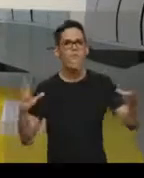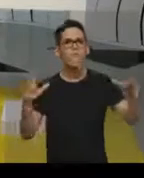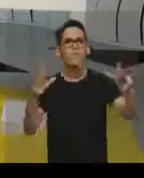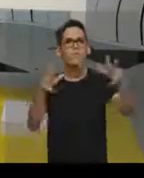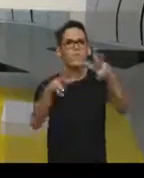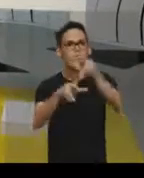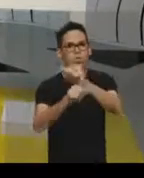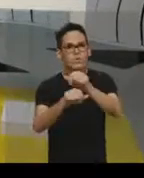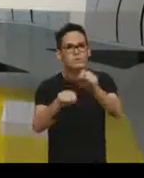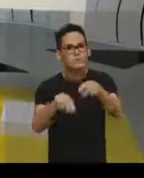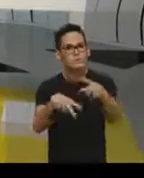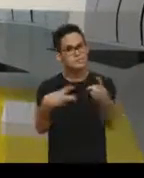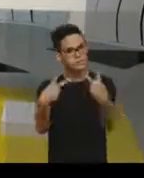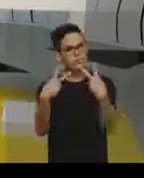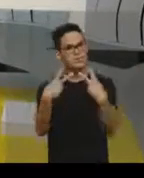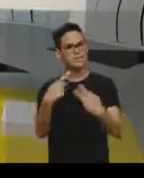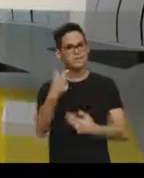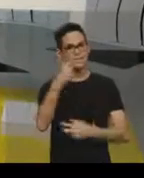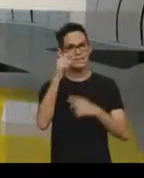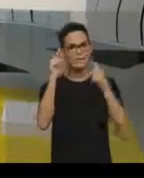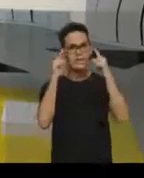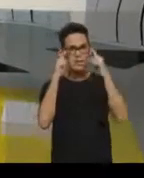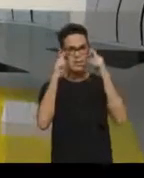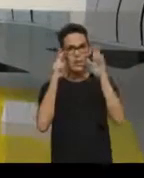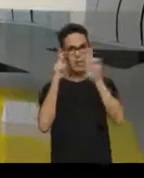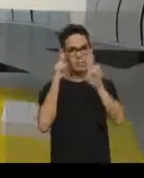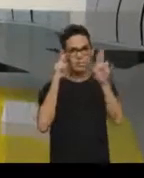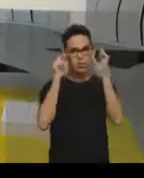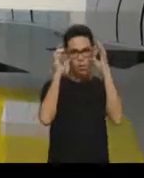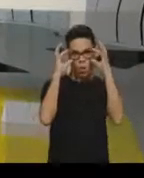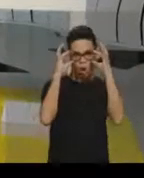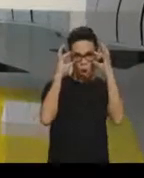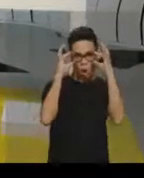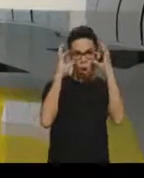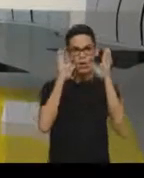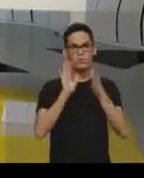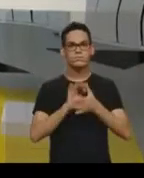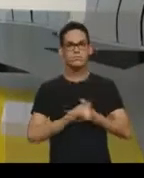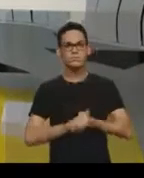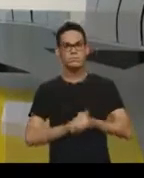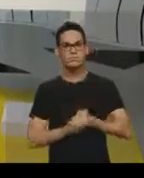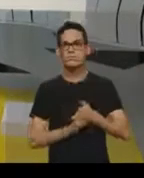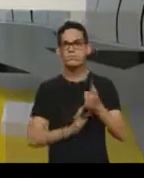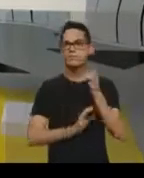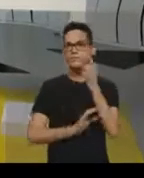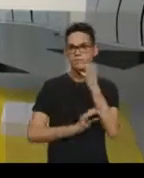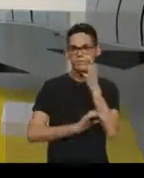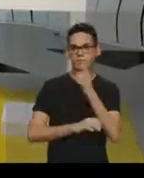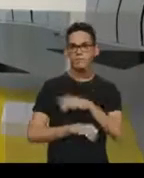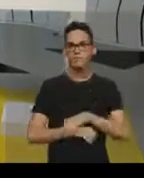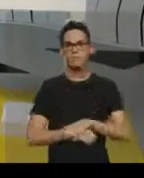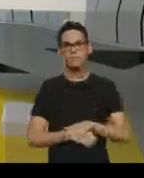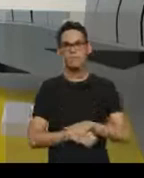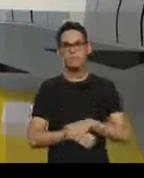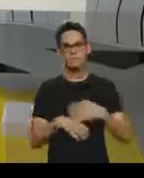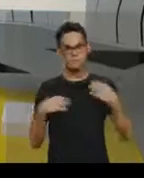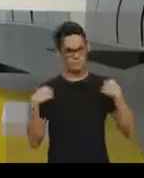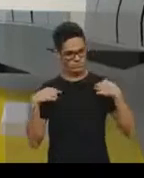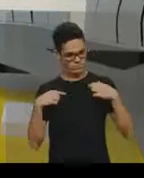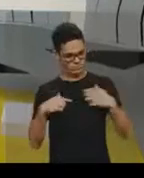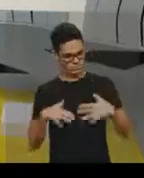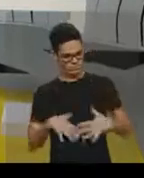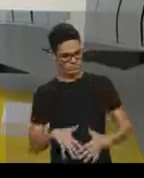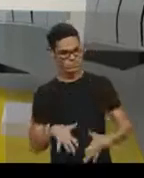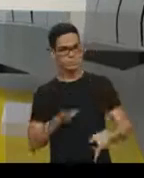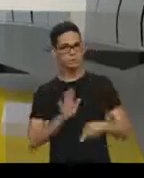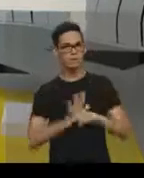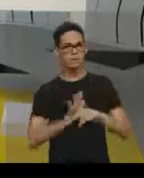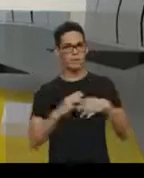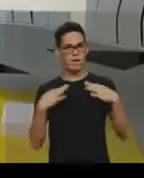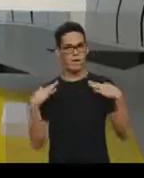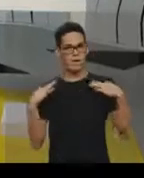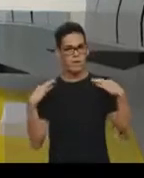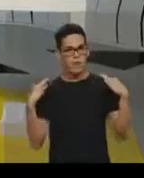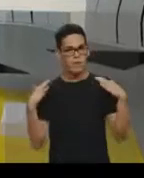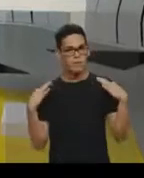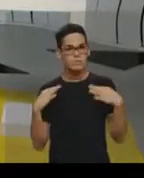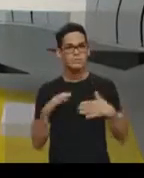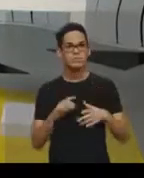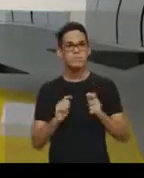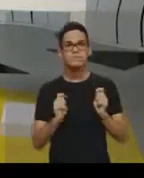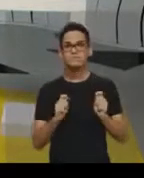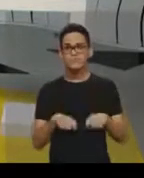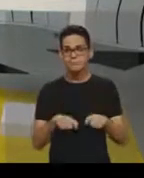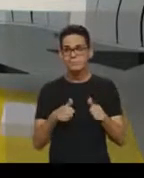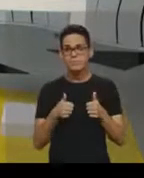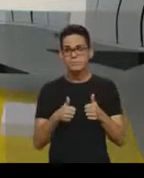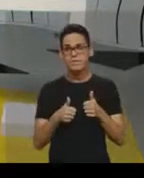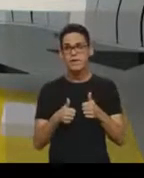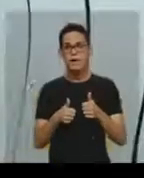você consegue perceber que eu estou usando um óculos, né? Que eu tenho uma coisinha aqui, na minha blusa, enfim.